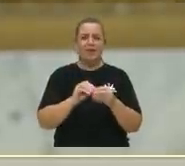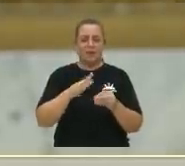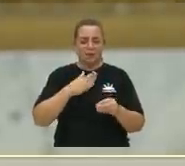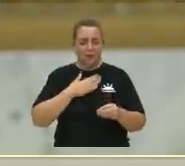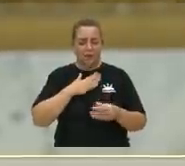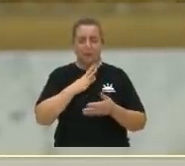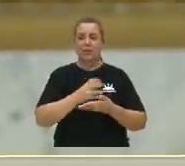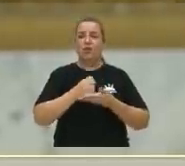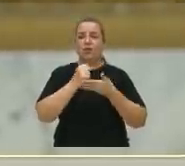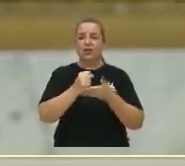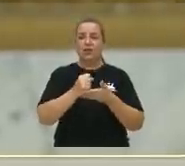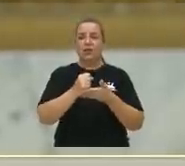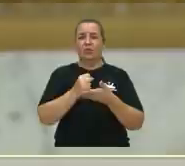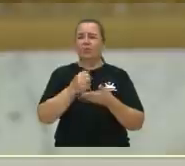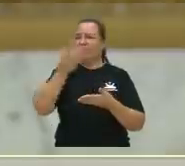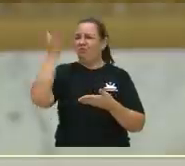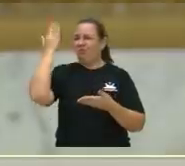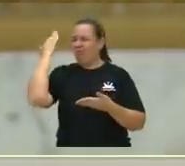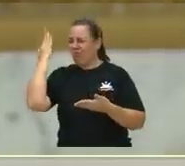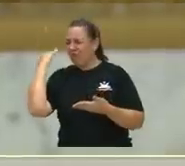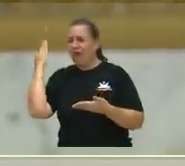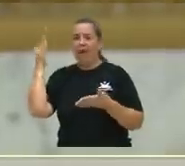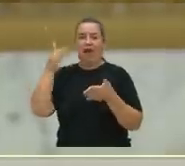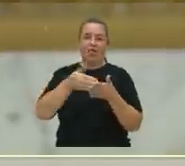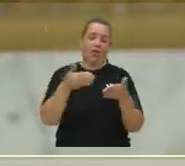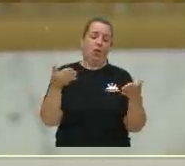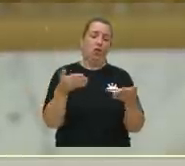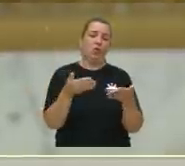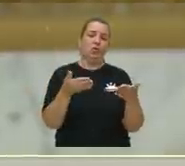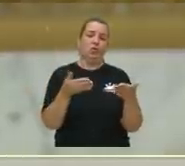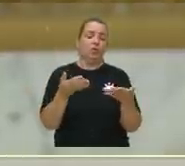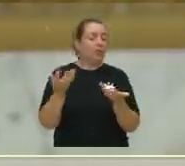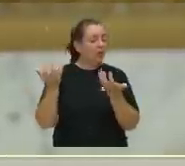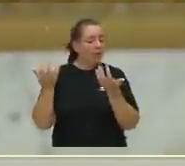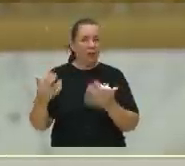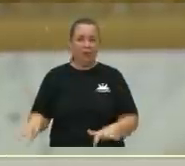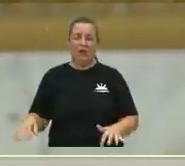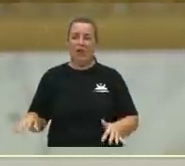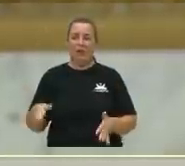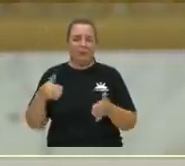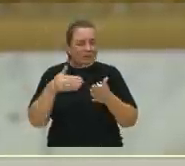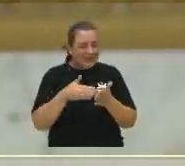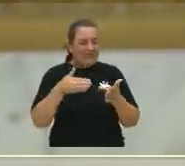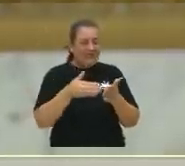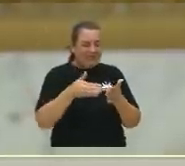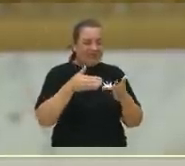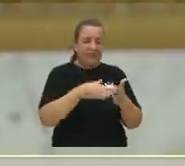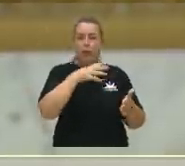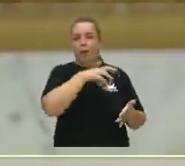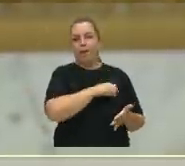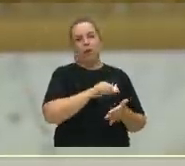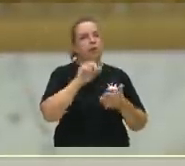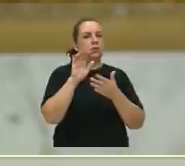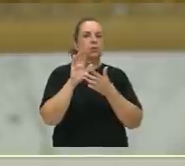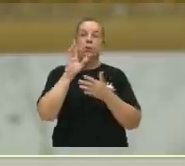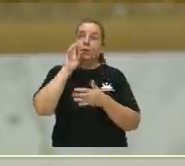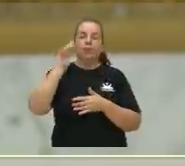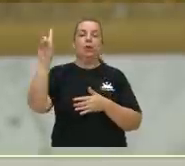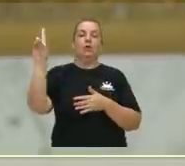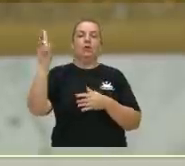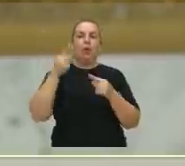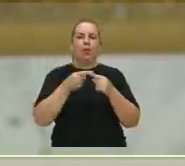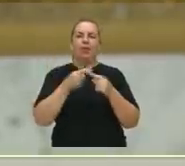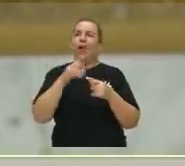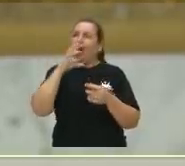salvação então eu não quero ficar privado desse amor porque eu também eu amo e porque eu amo